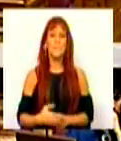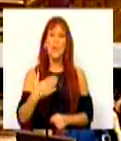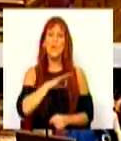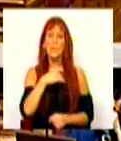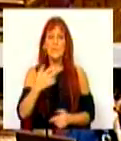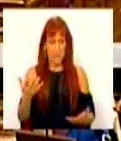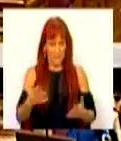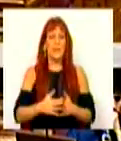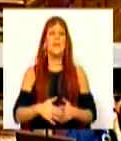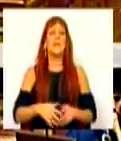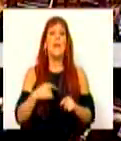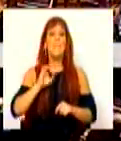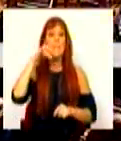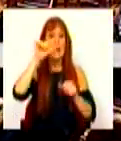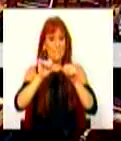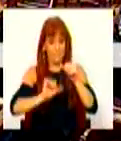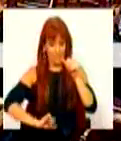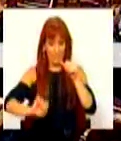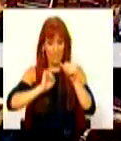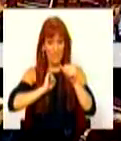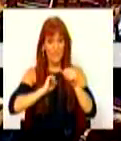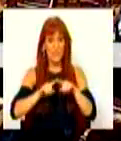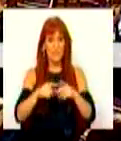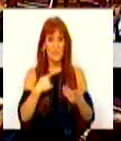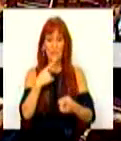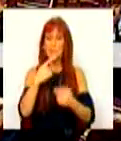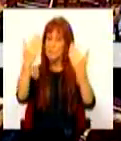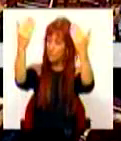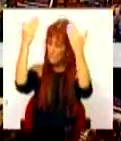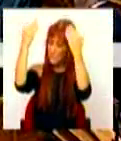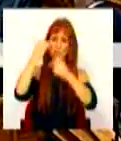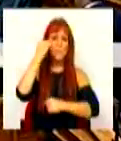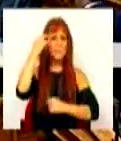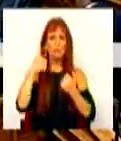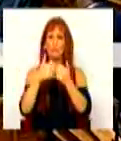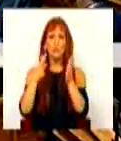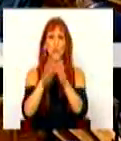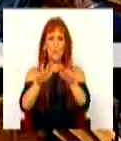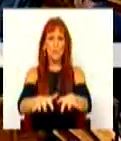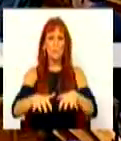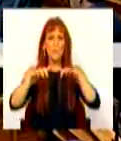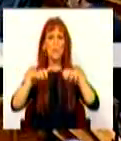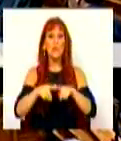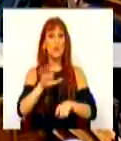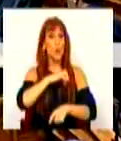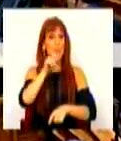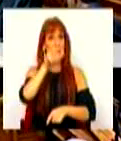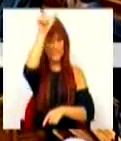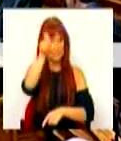Presidente, nesta minha primeira intervenção quero endereçar uma saudação especial a todo o plenário na pessoa do Sr.